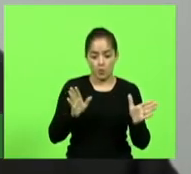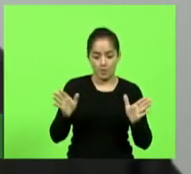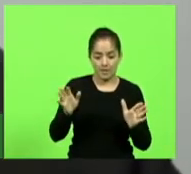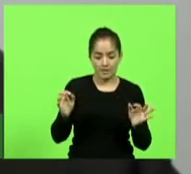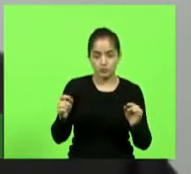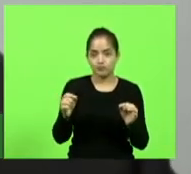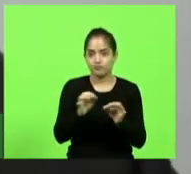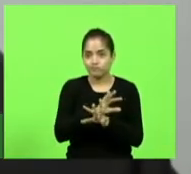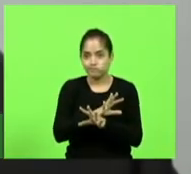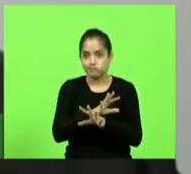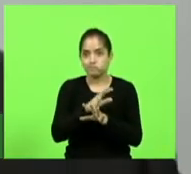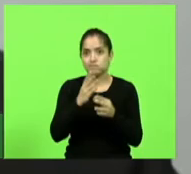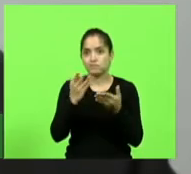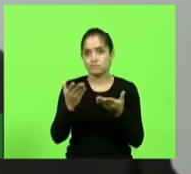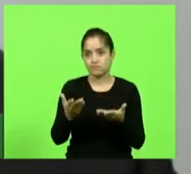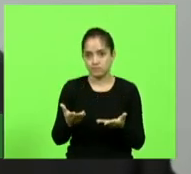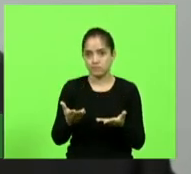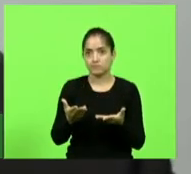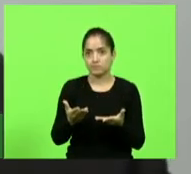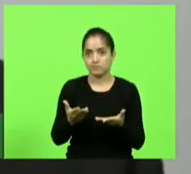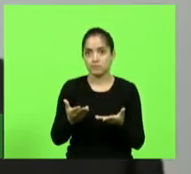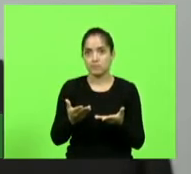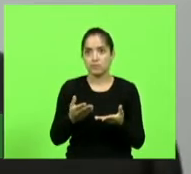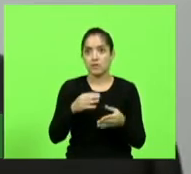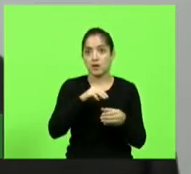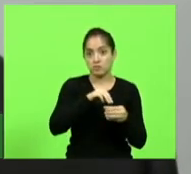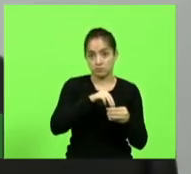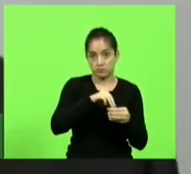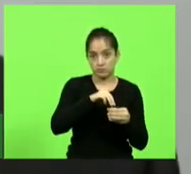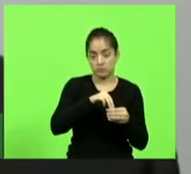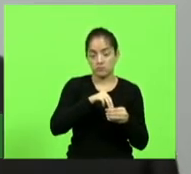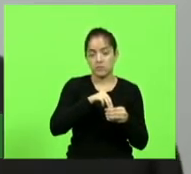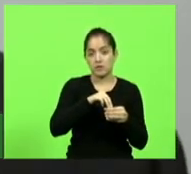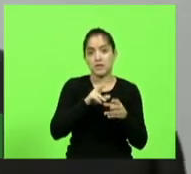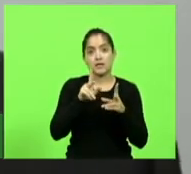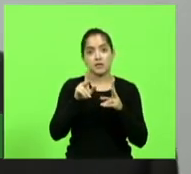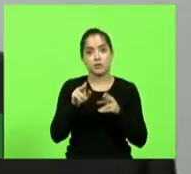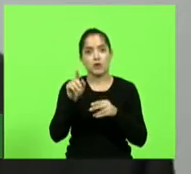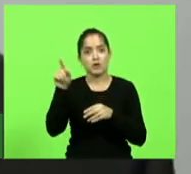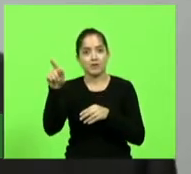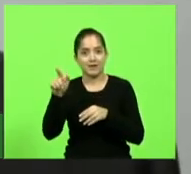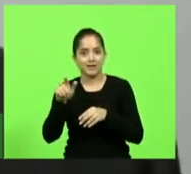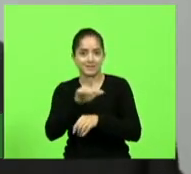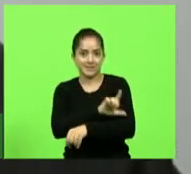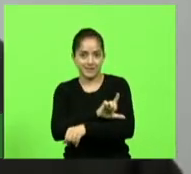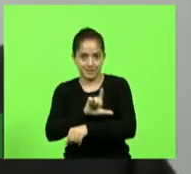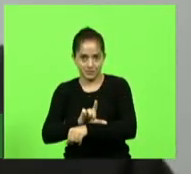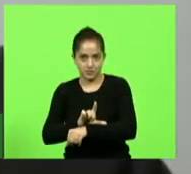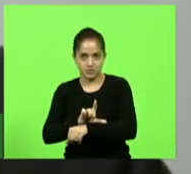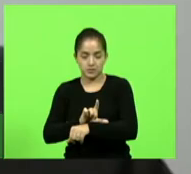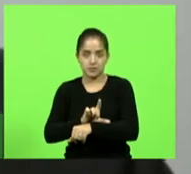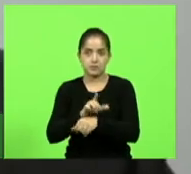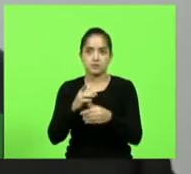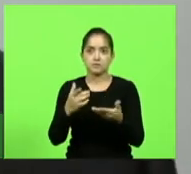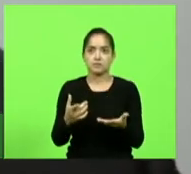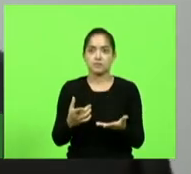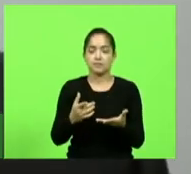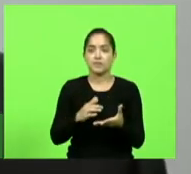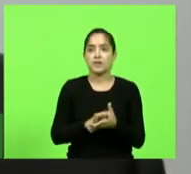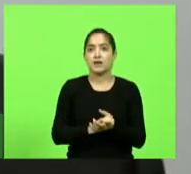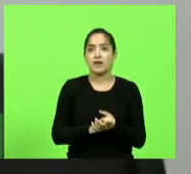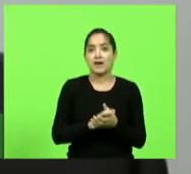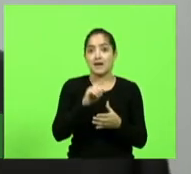temporal, para que ele possa municipalizar, como aconteceu em Lages, que cobra 80%. São Ludigero, aqui